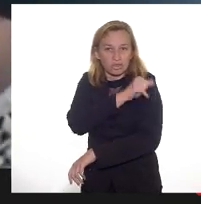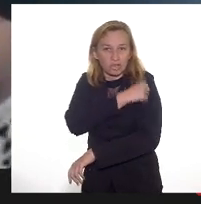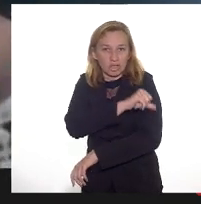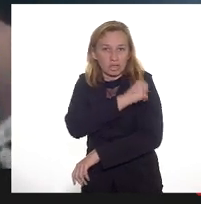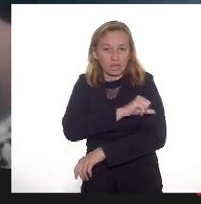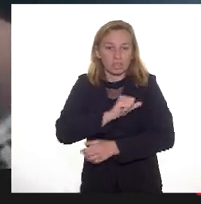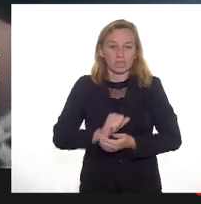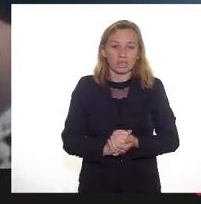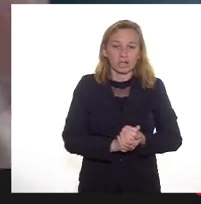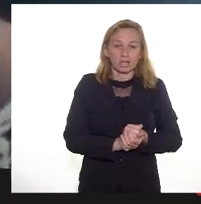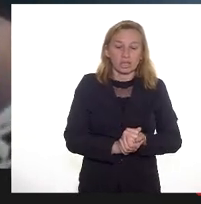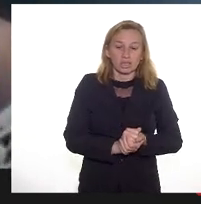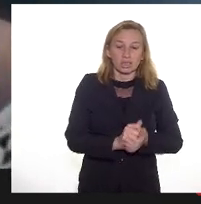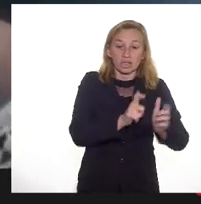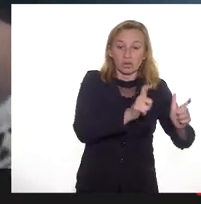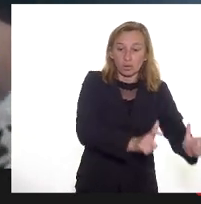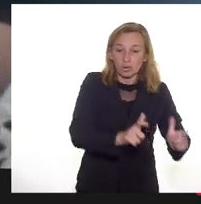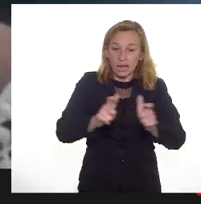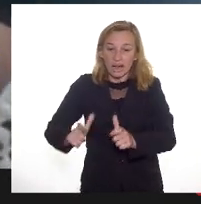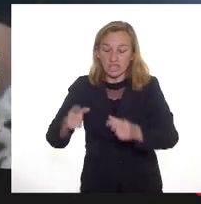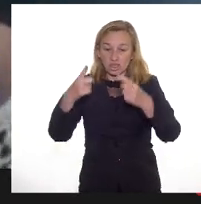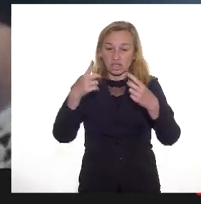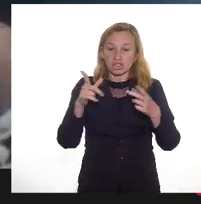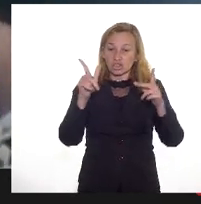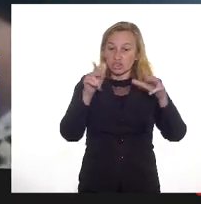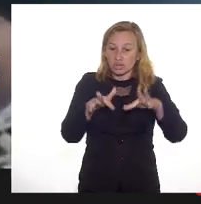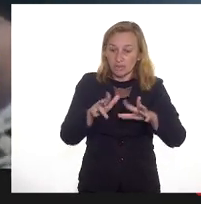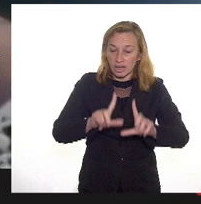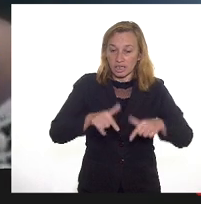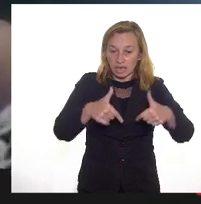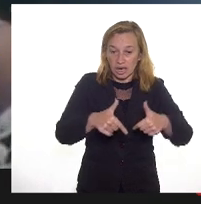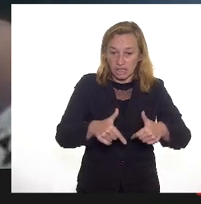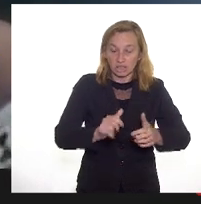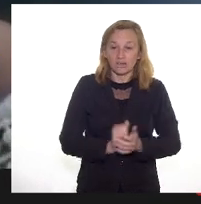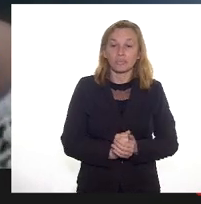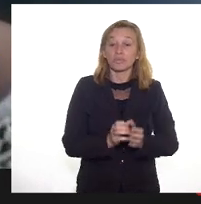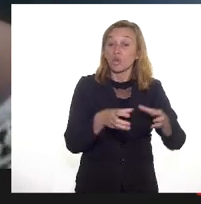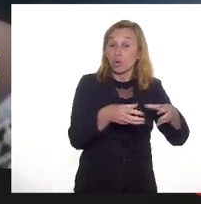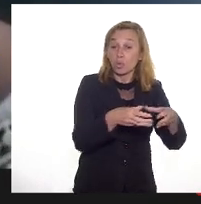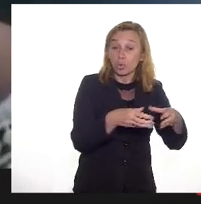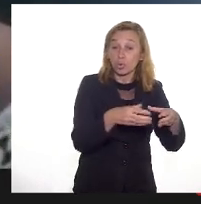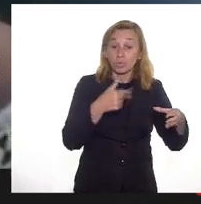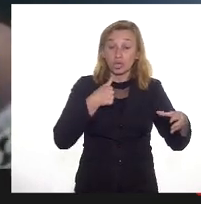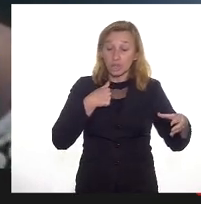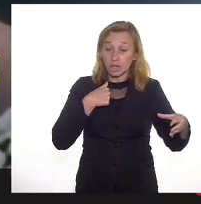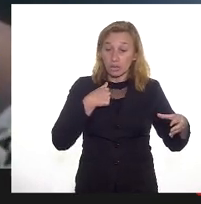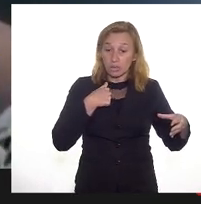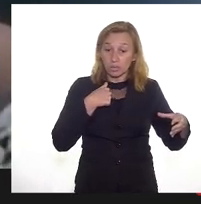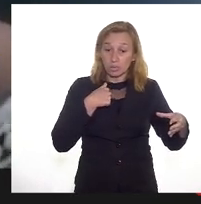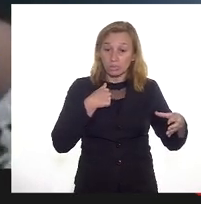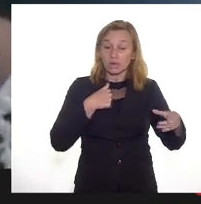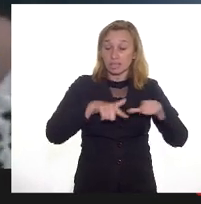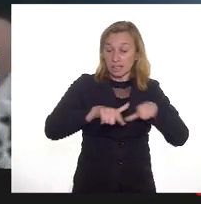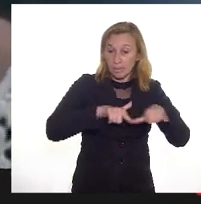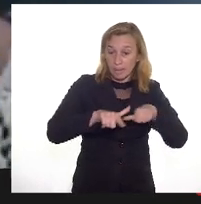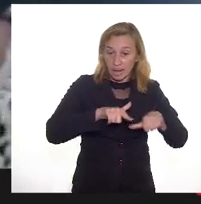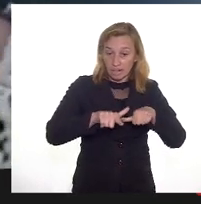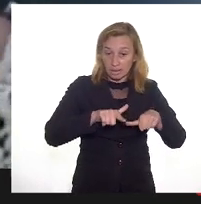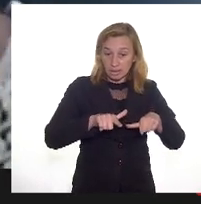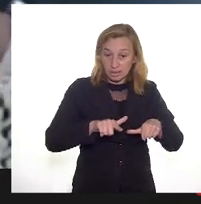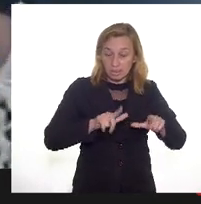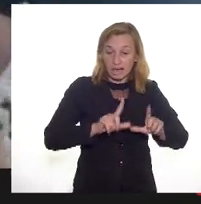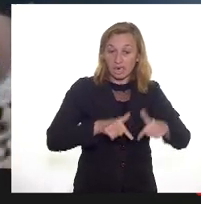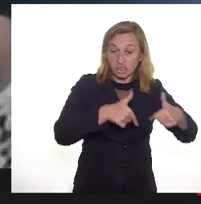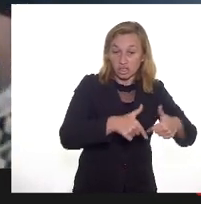tem cenários muito diferentes para esse fenômeno, né? O grupo que eu coordeno está realizando, nesse momento, um